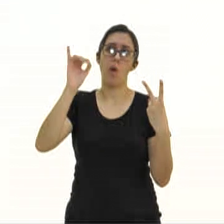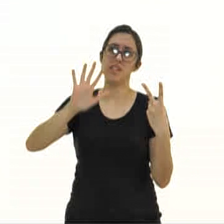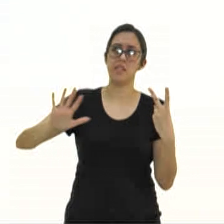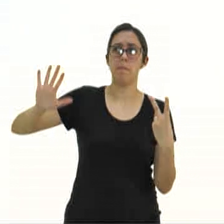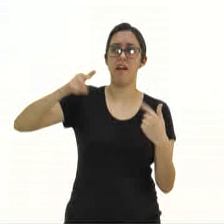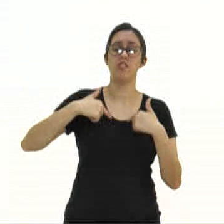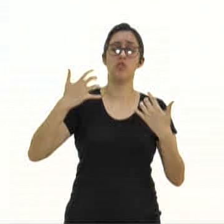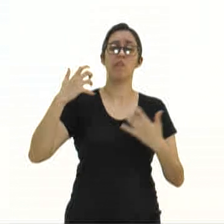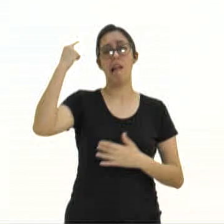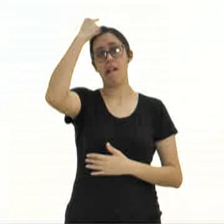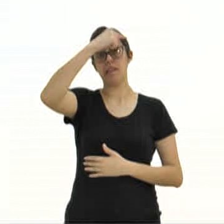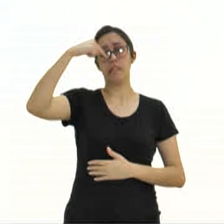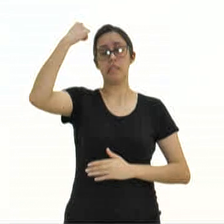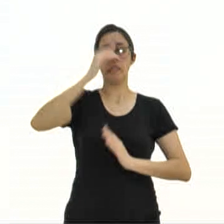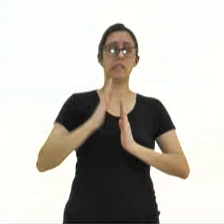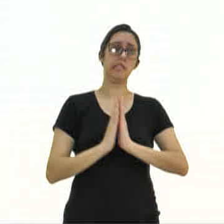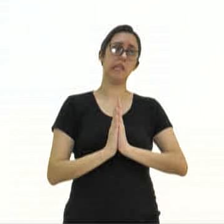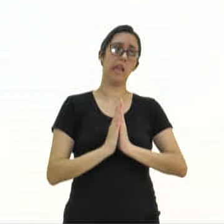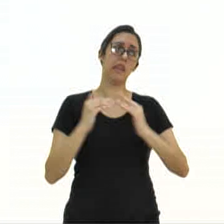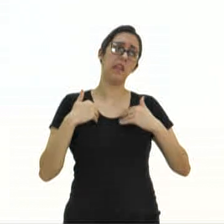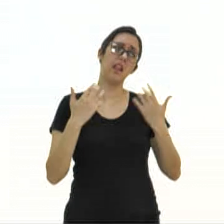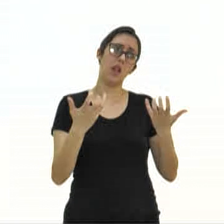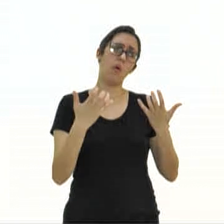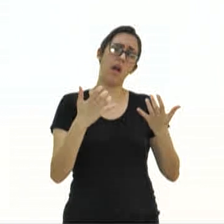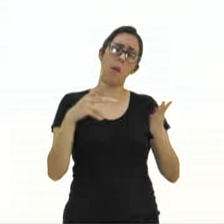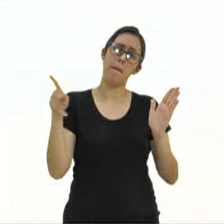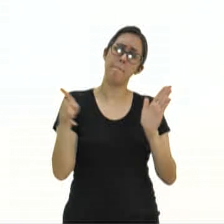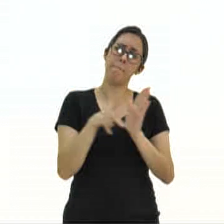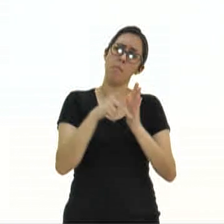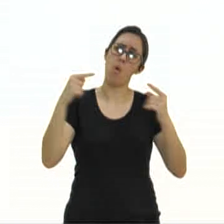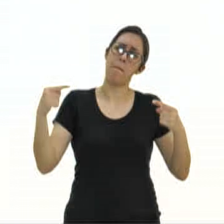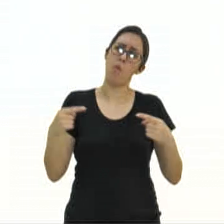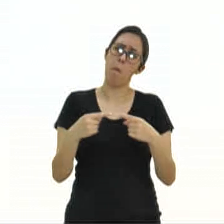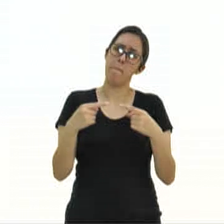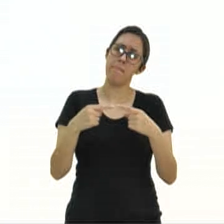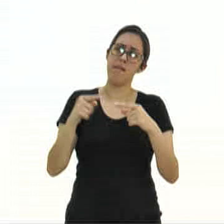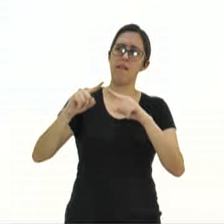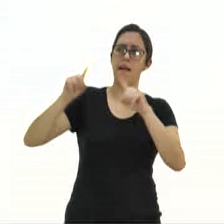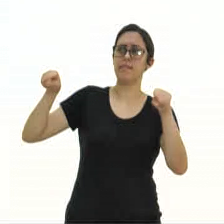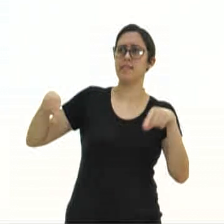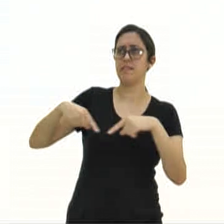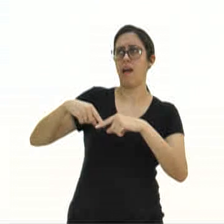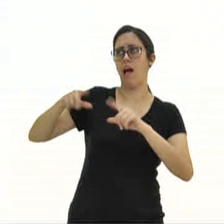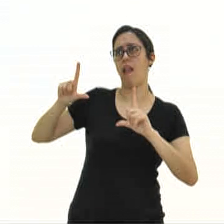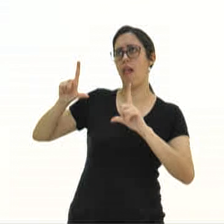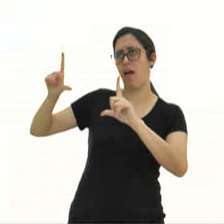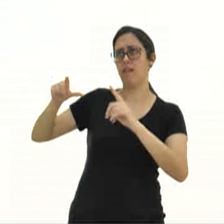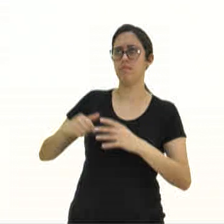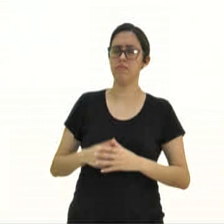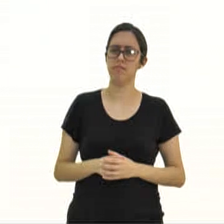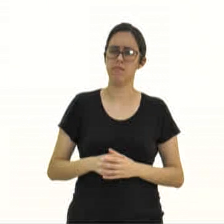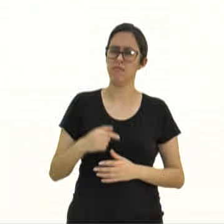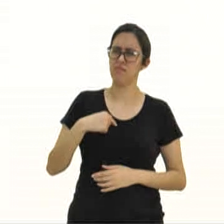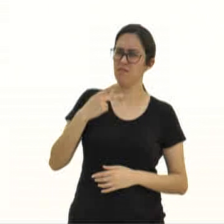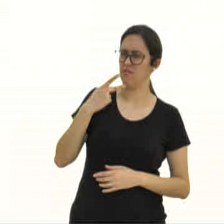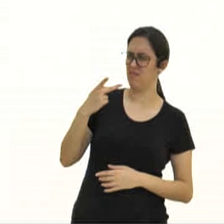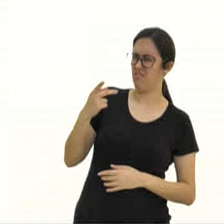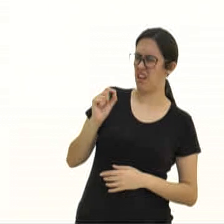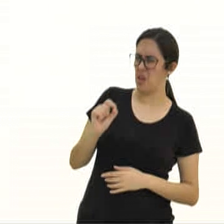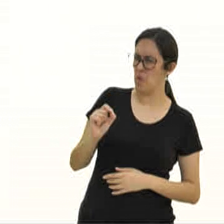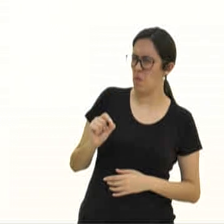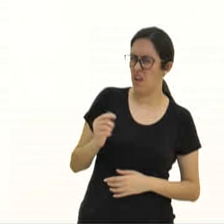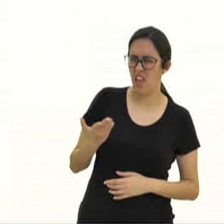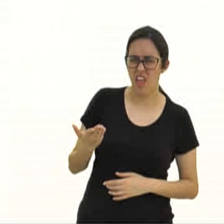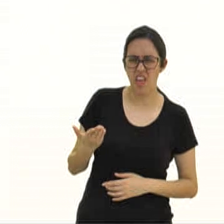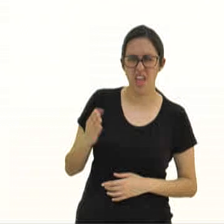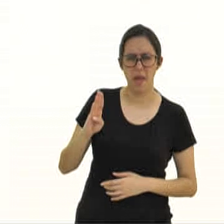santas. Estas são mais próprias para a sala de rapaz ou de barbeiro. De barbeiro? A senhora nunca